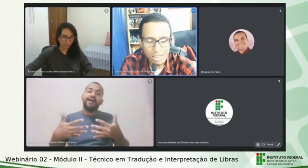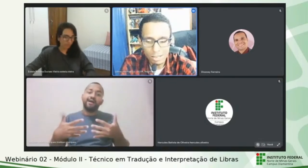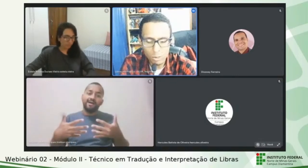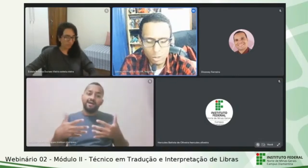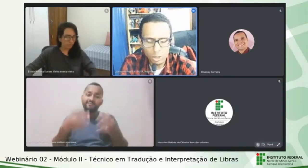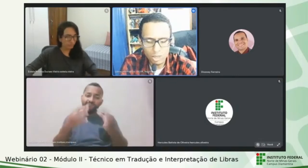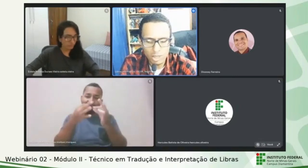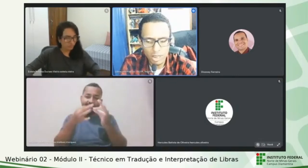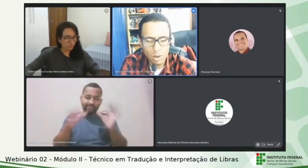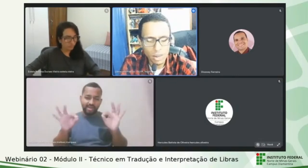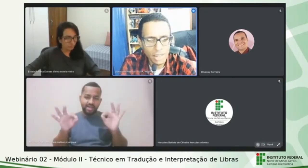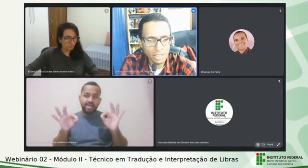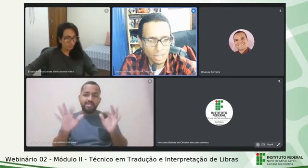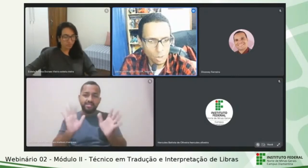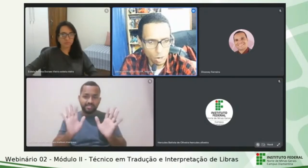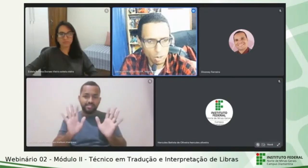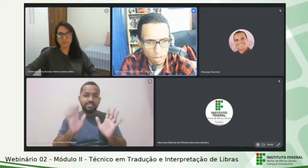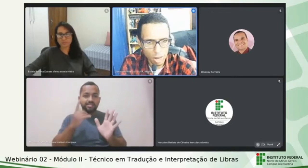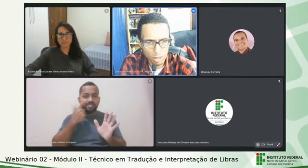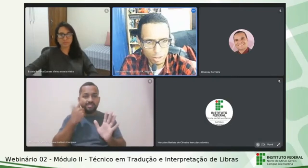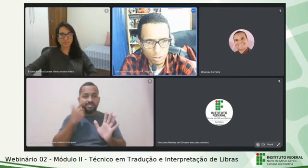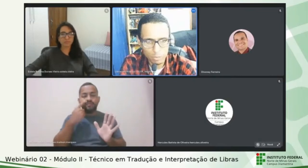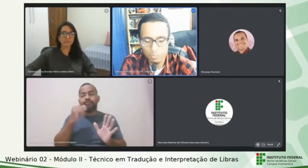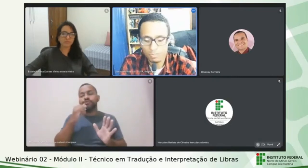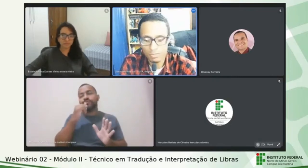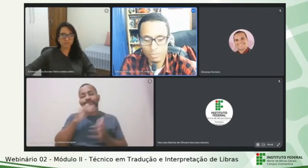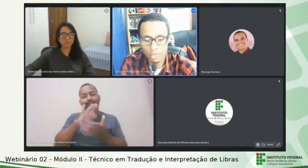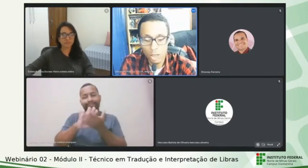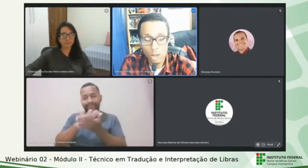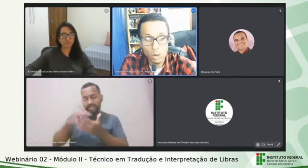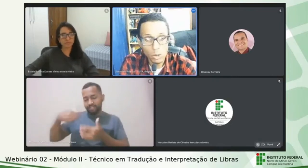né, muito utilizada agora, nada de nós sobre nós.